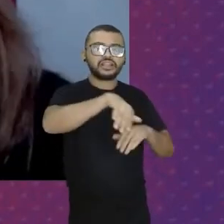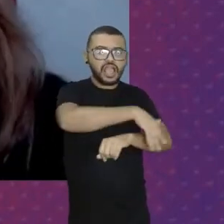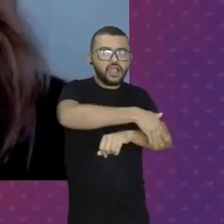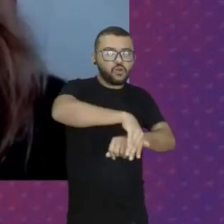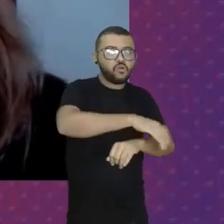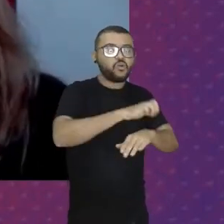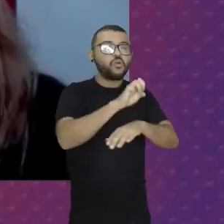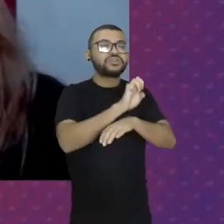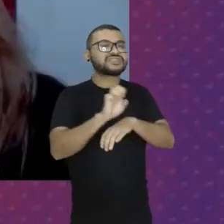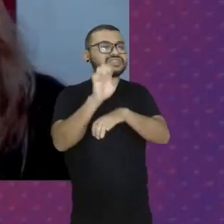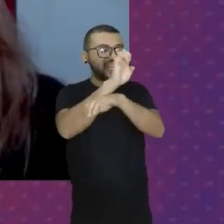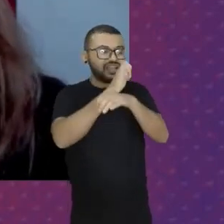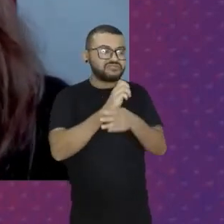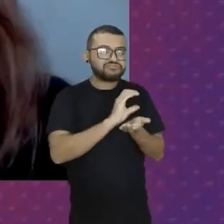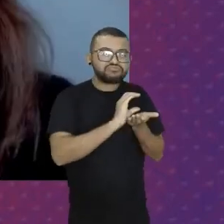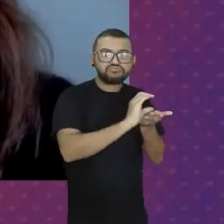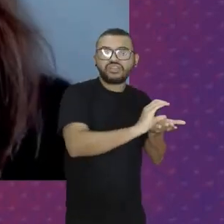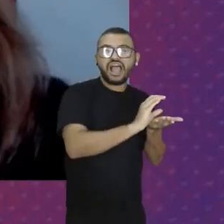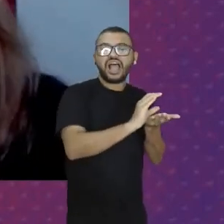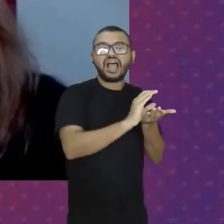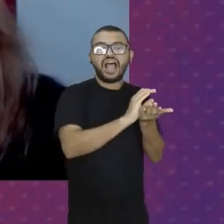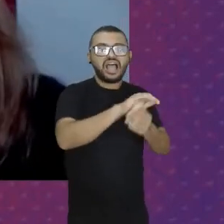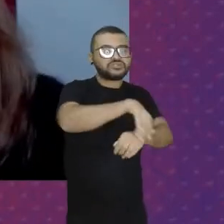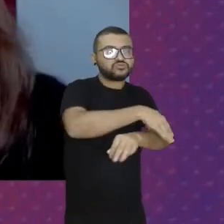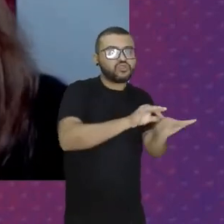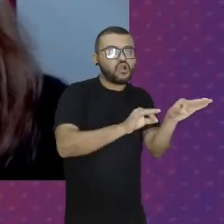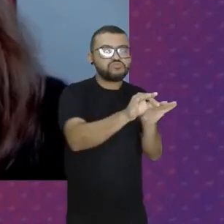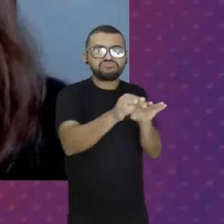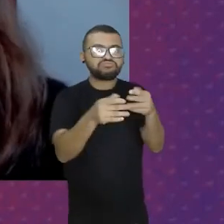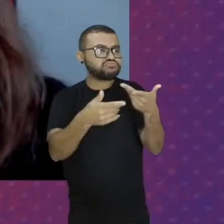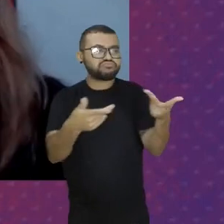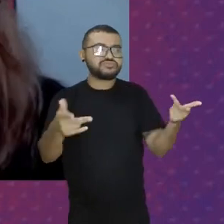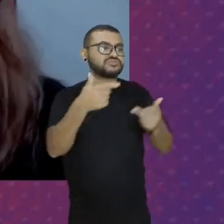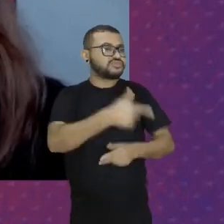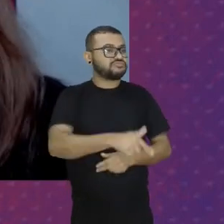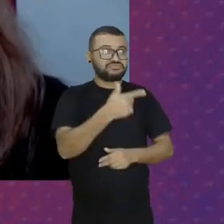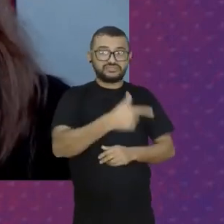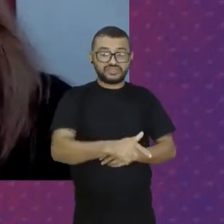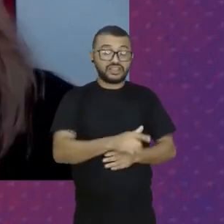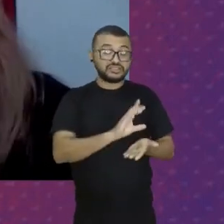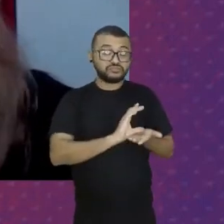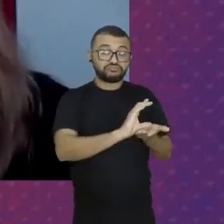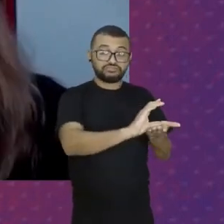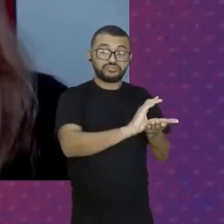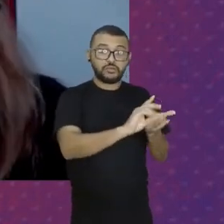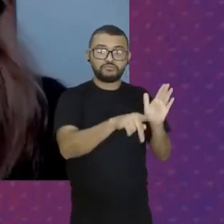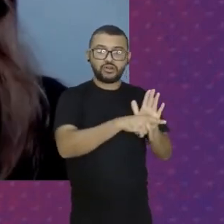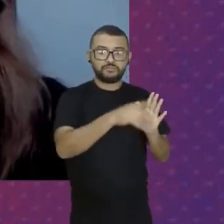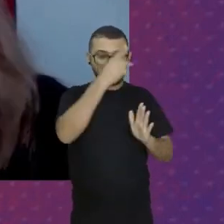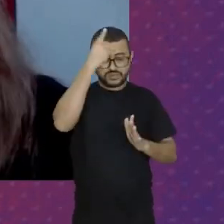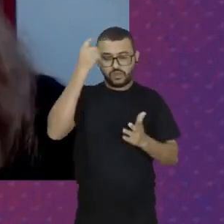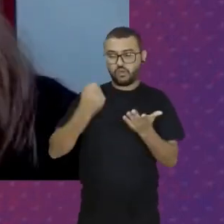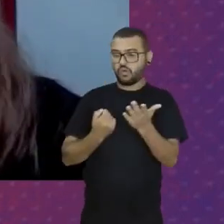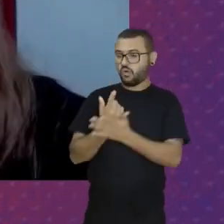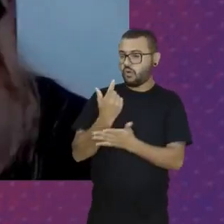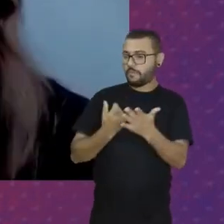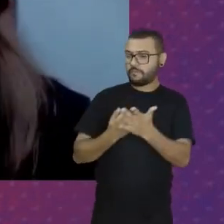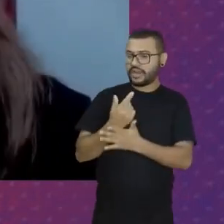na ausência de políticas públicas e no fato de que as pessoas não têm dinheiro para comprar